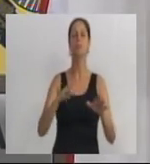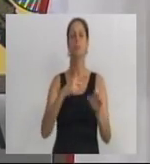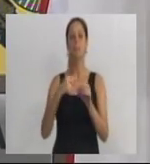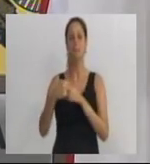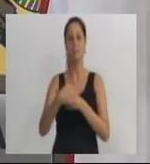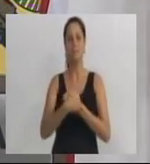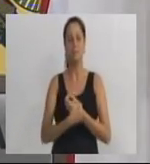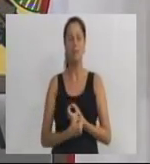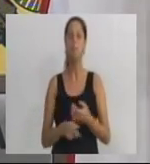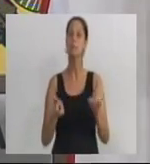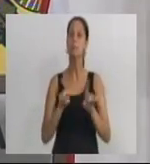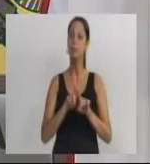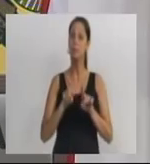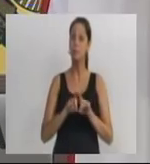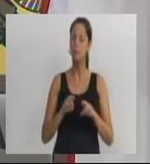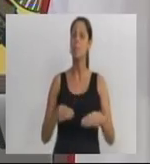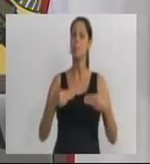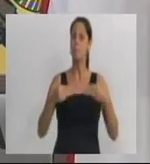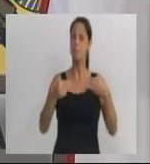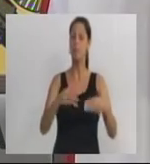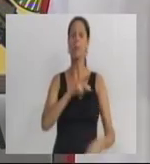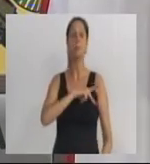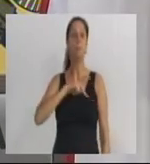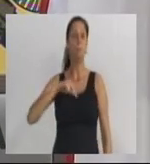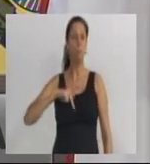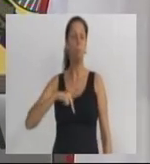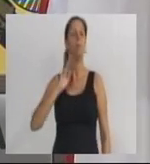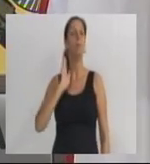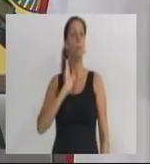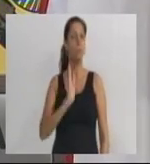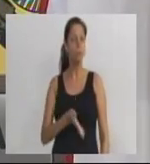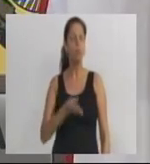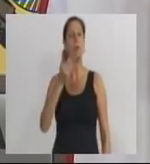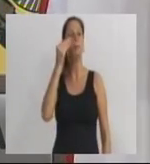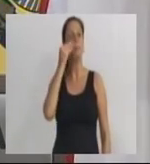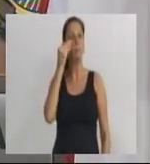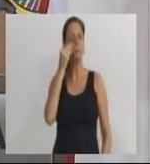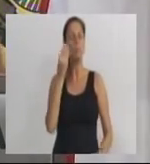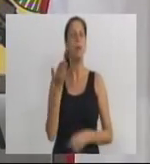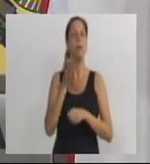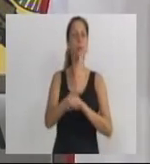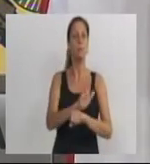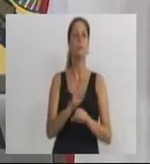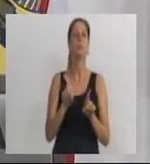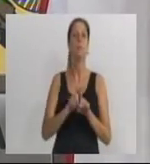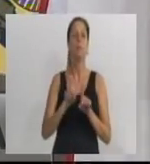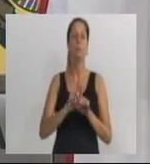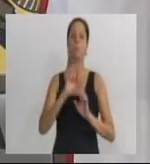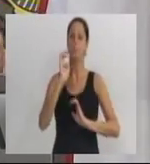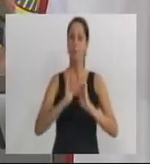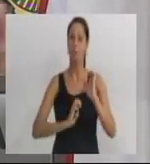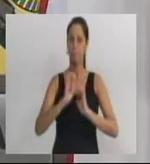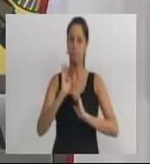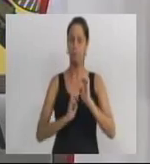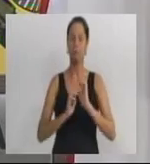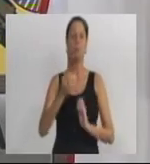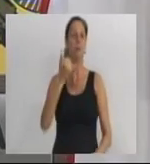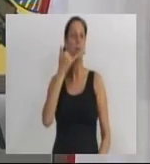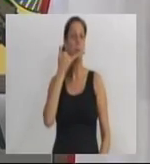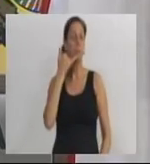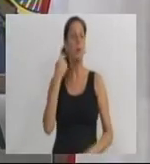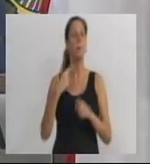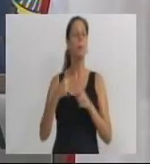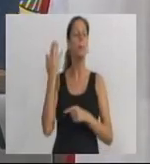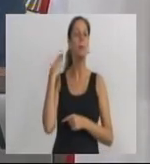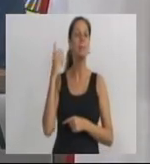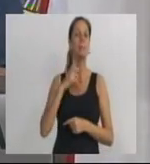Ministério Público, que também deu um voto de confiança para essas operadoras, que a princípio tinham várias ações,